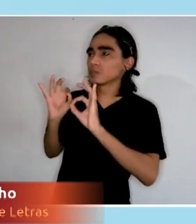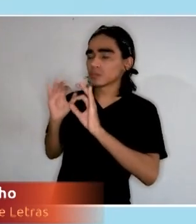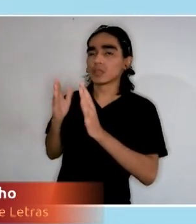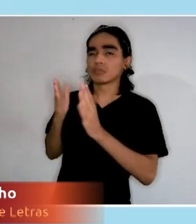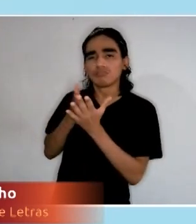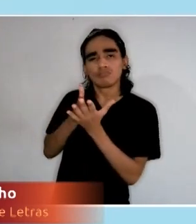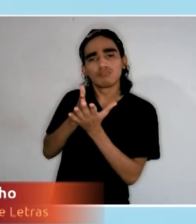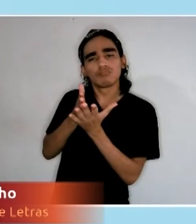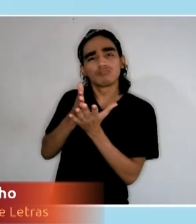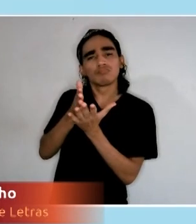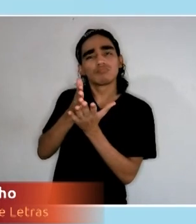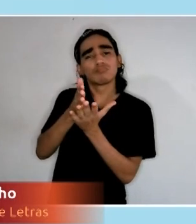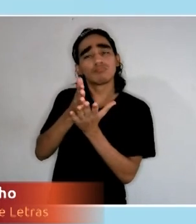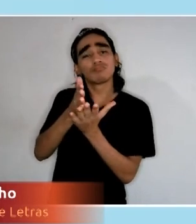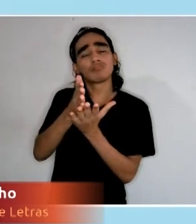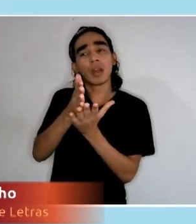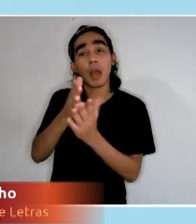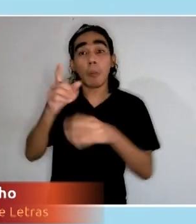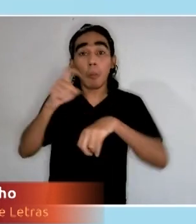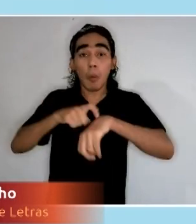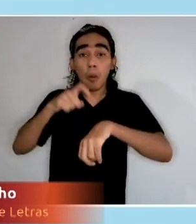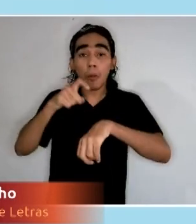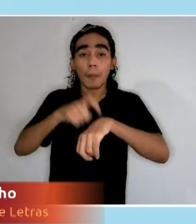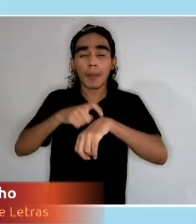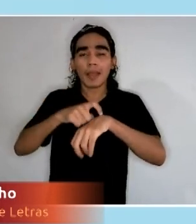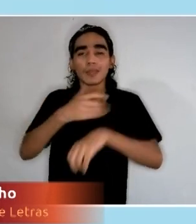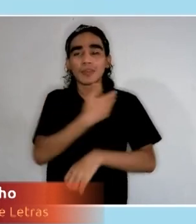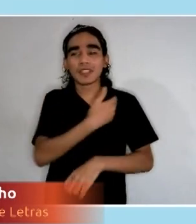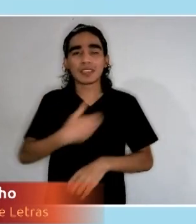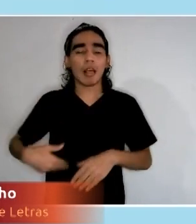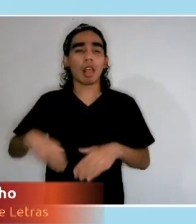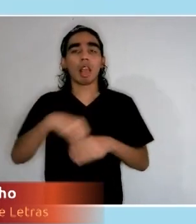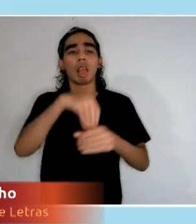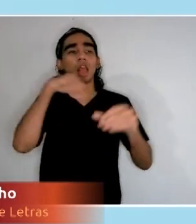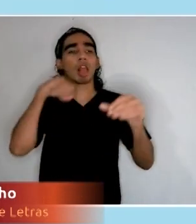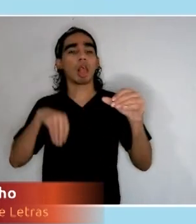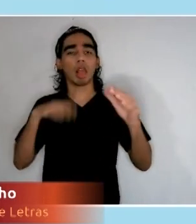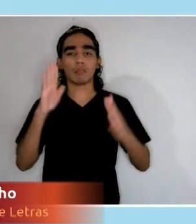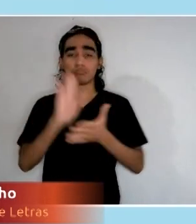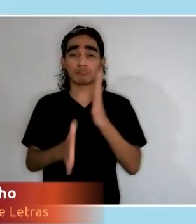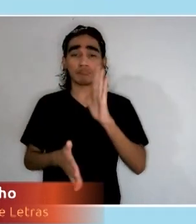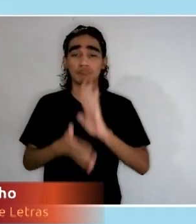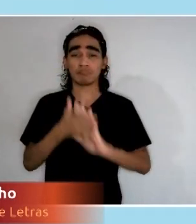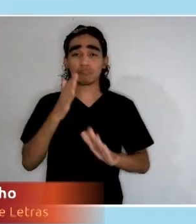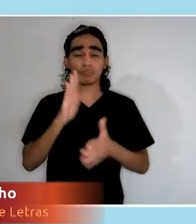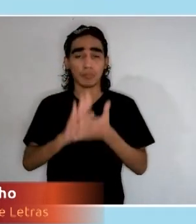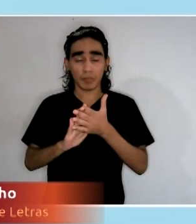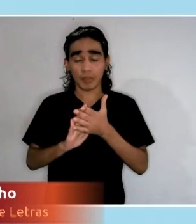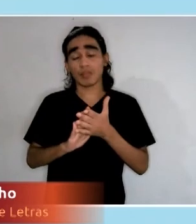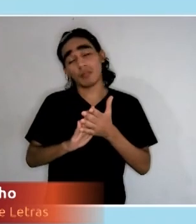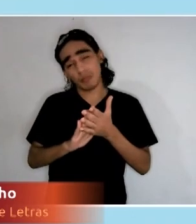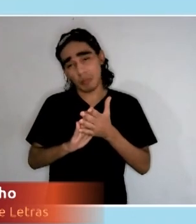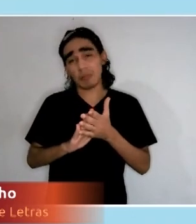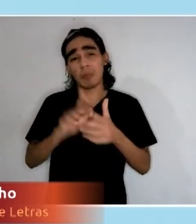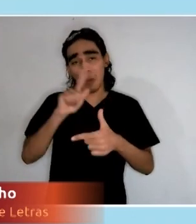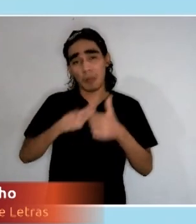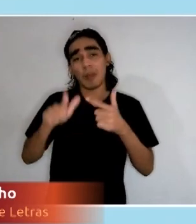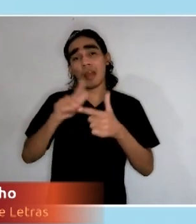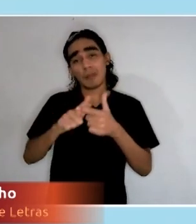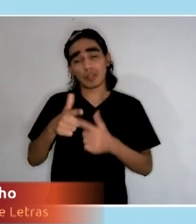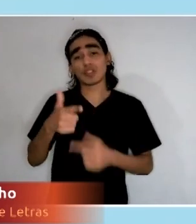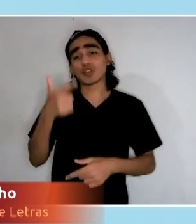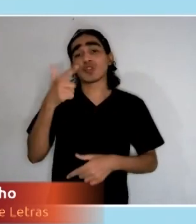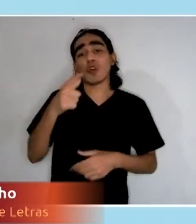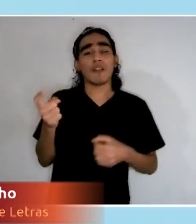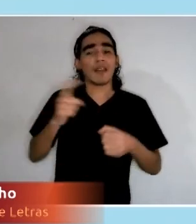certa, e na hora que o Estado se retira, e isso que aconteceu, o Estado se retirou, o problema volta. Aí não tem sociedade